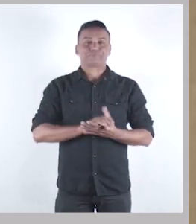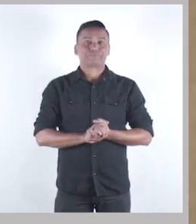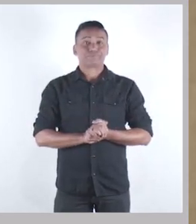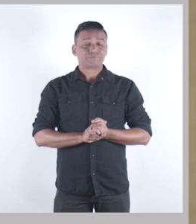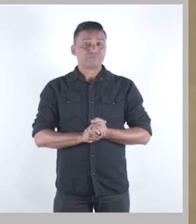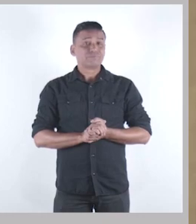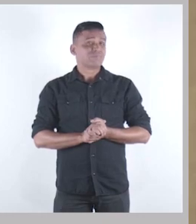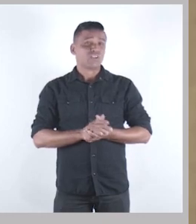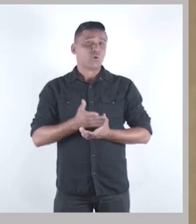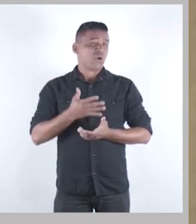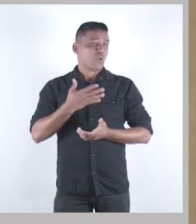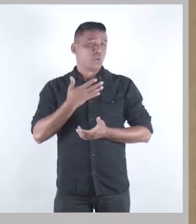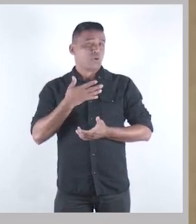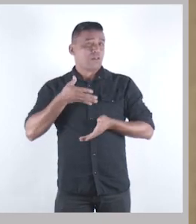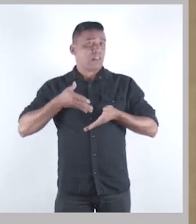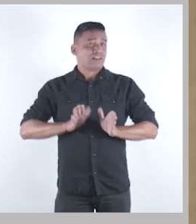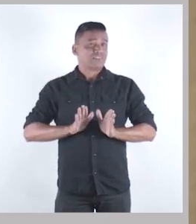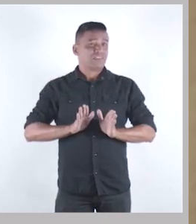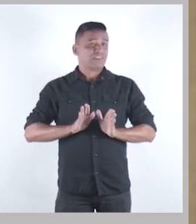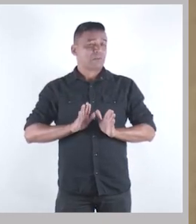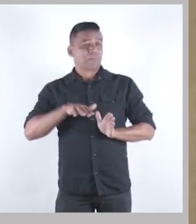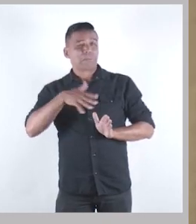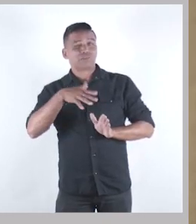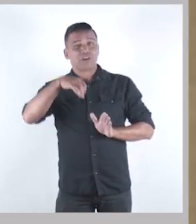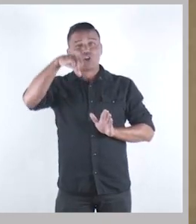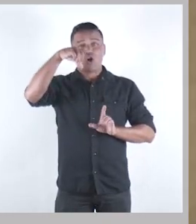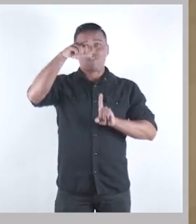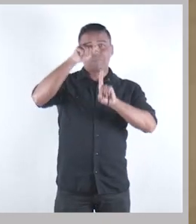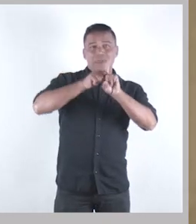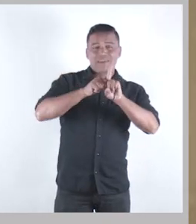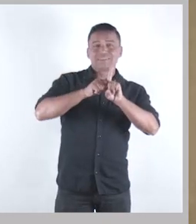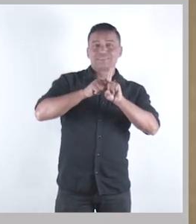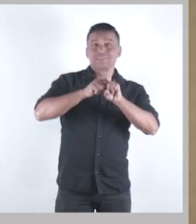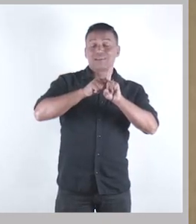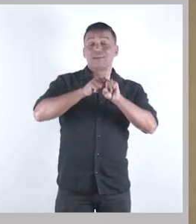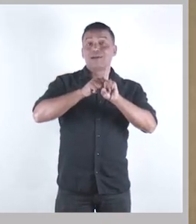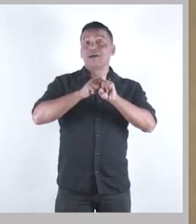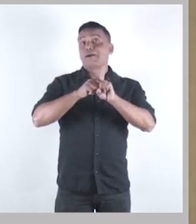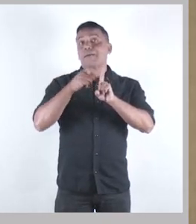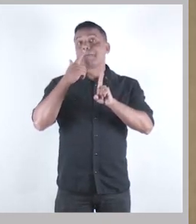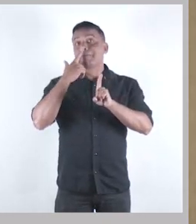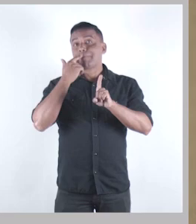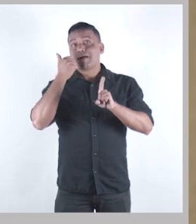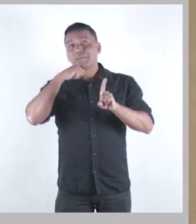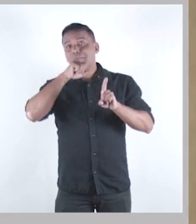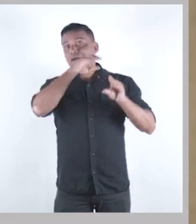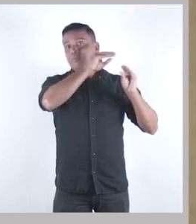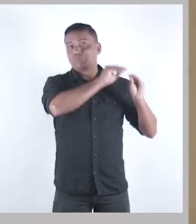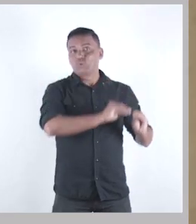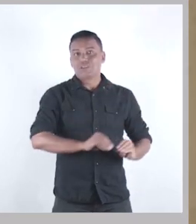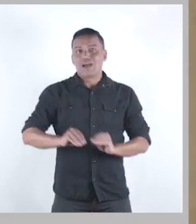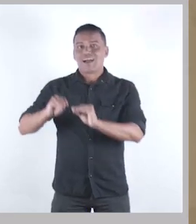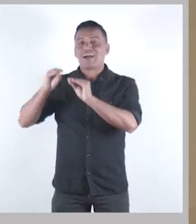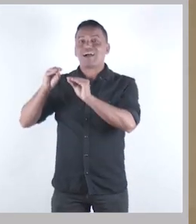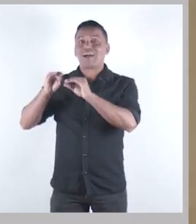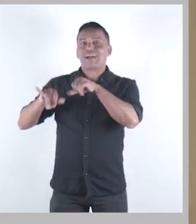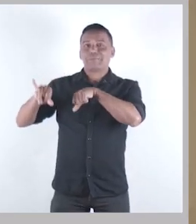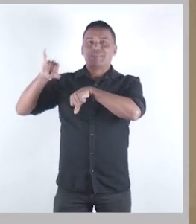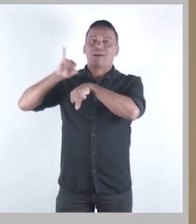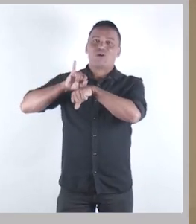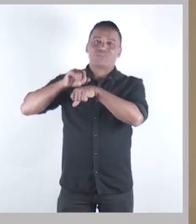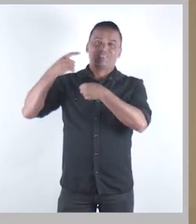9 meses, os meus pais decidiram migrar dessa terra distante para a capital, que na altura se chamava Lourenço